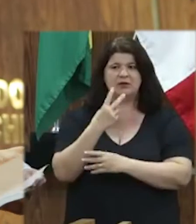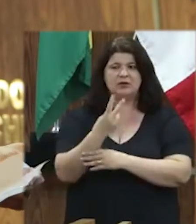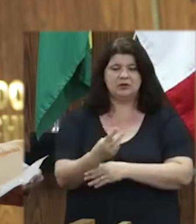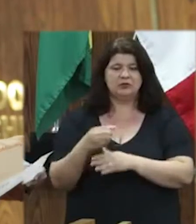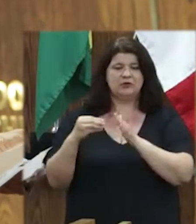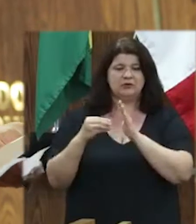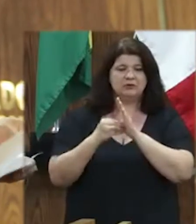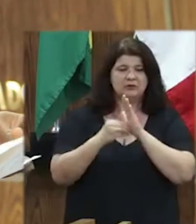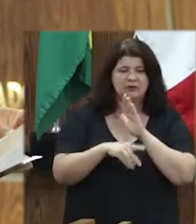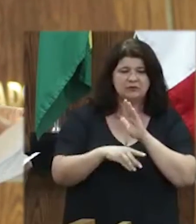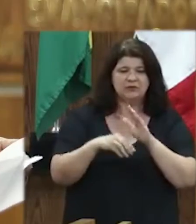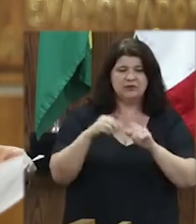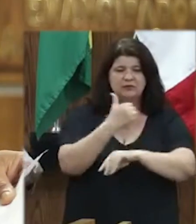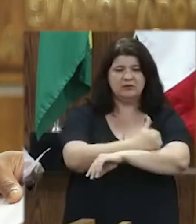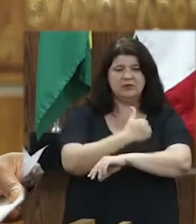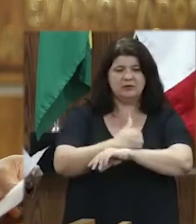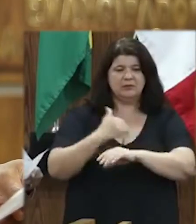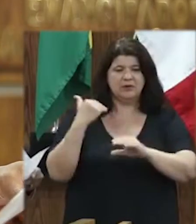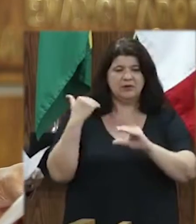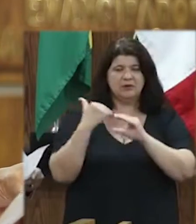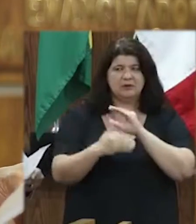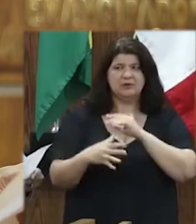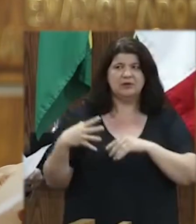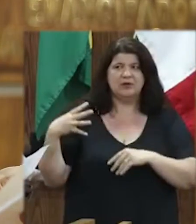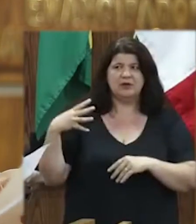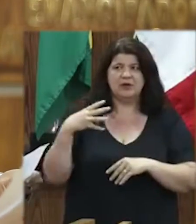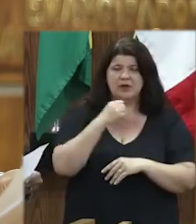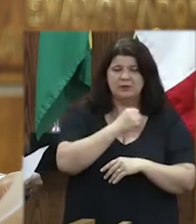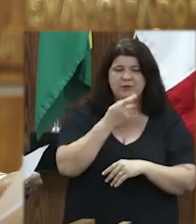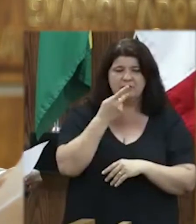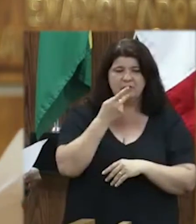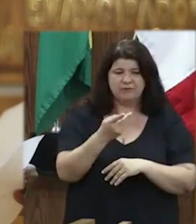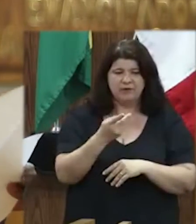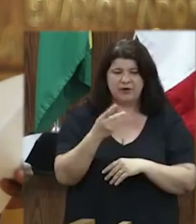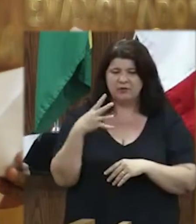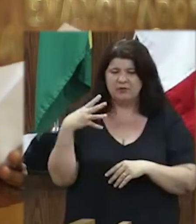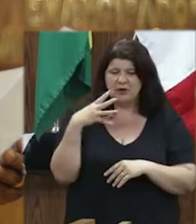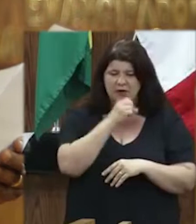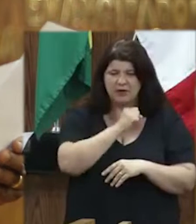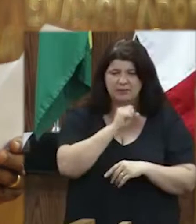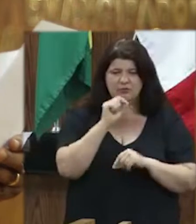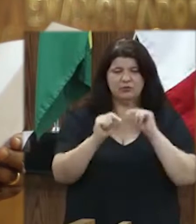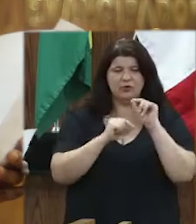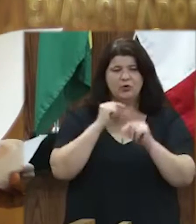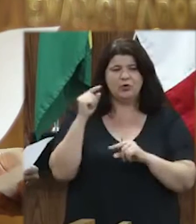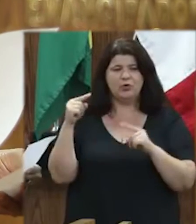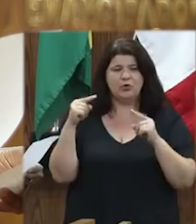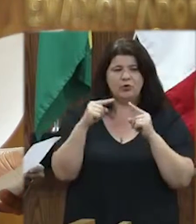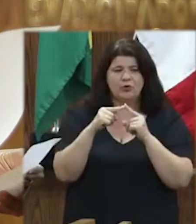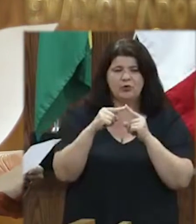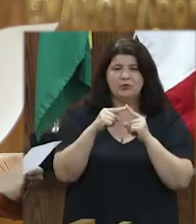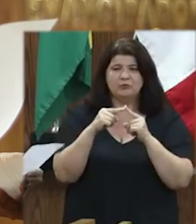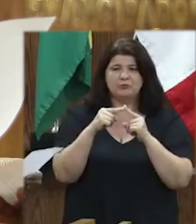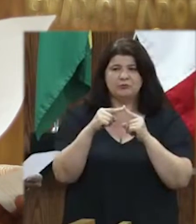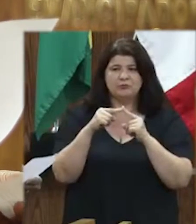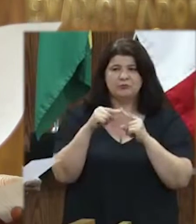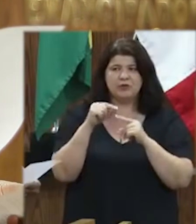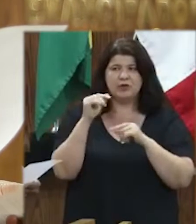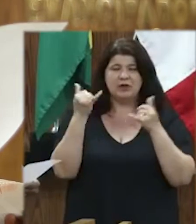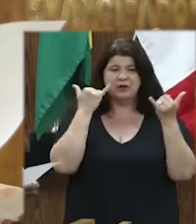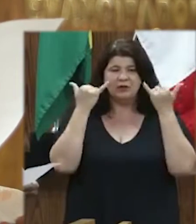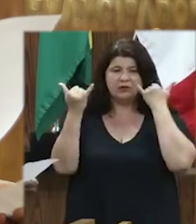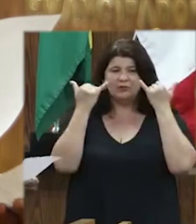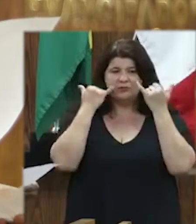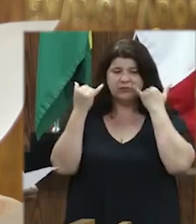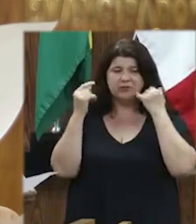eu encaminho direto à mesa e rapidamente comento-as. Uma que visa providenciar campanha de informação e